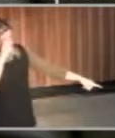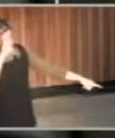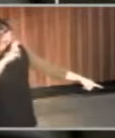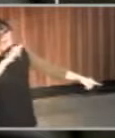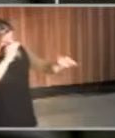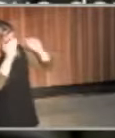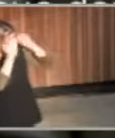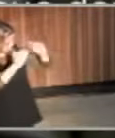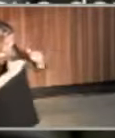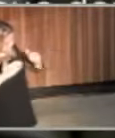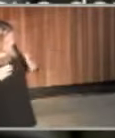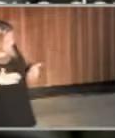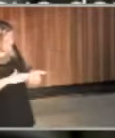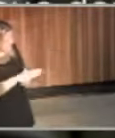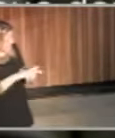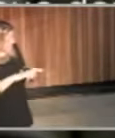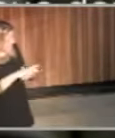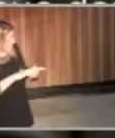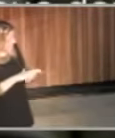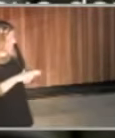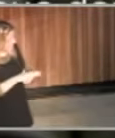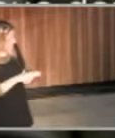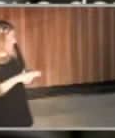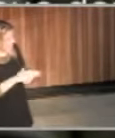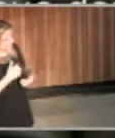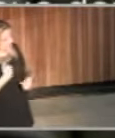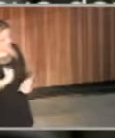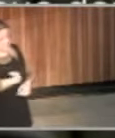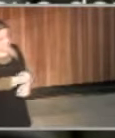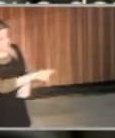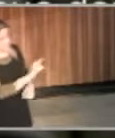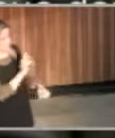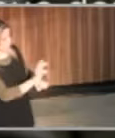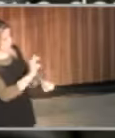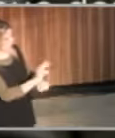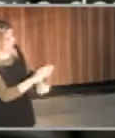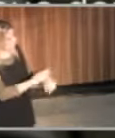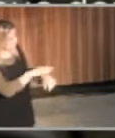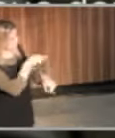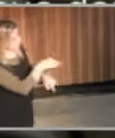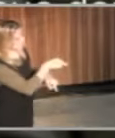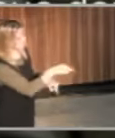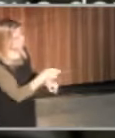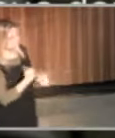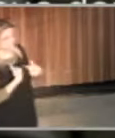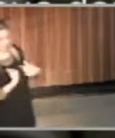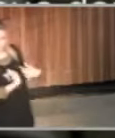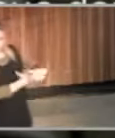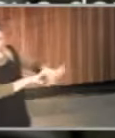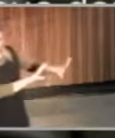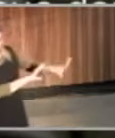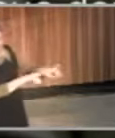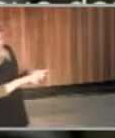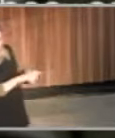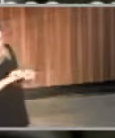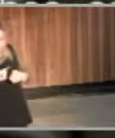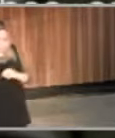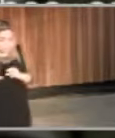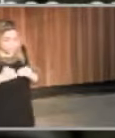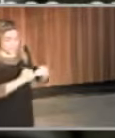têm obedecido. Não expulsarei mais desta terra nenhuma das nações que Josué deixou quando